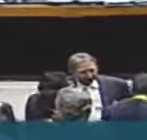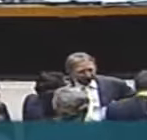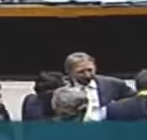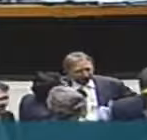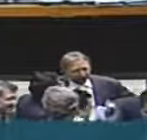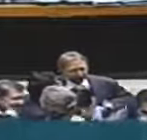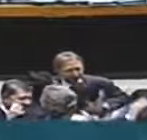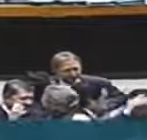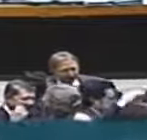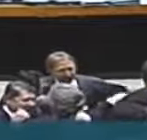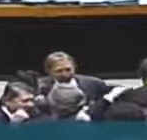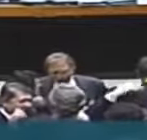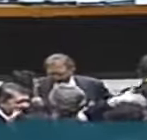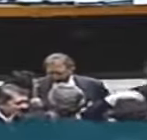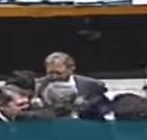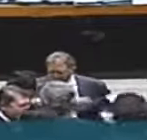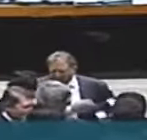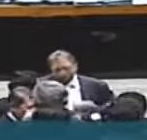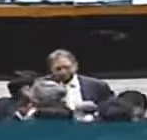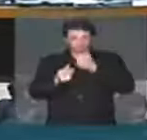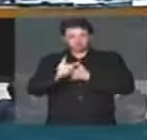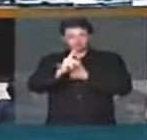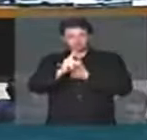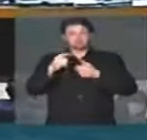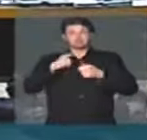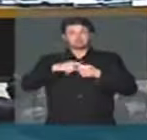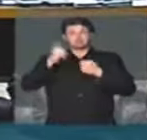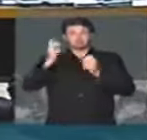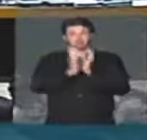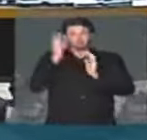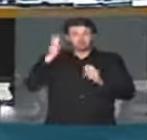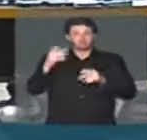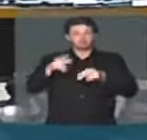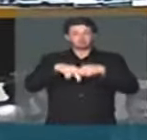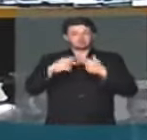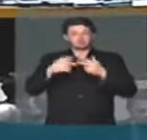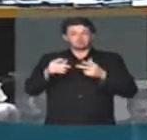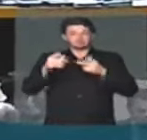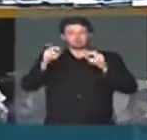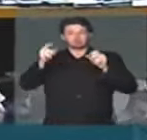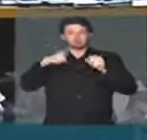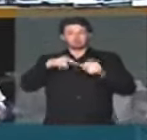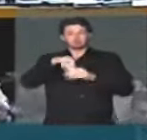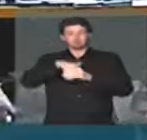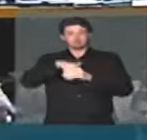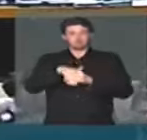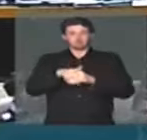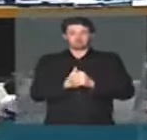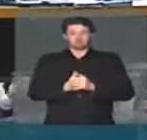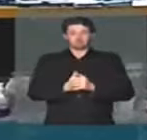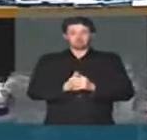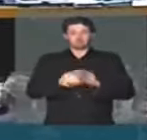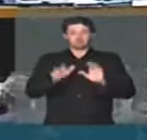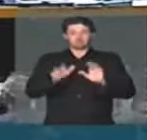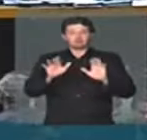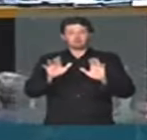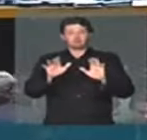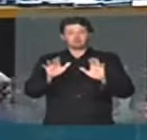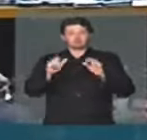também na internet. ...e do Poder Executivo que se desfiliarem dos partidos pelos quais foram eleitos.